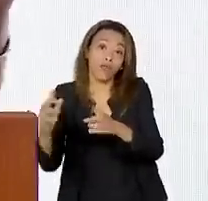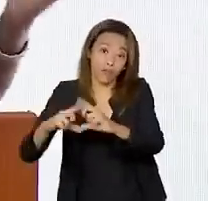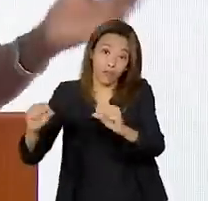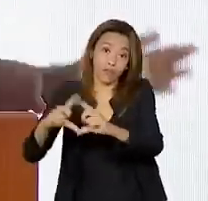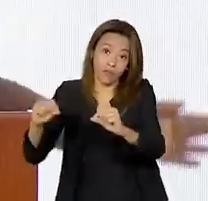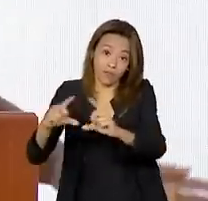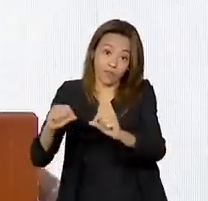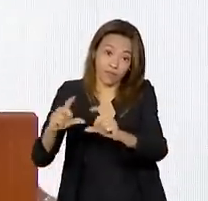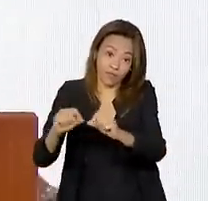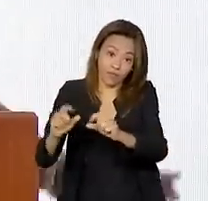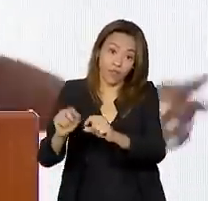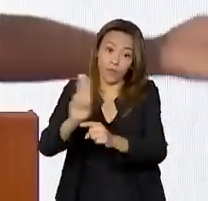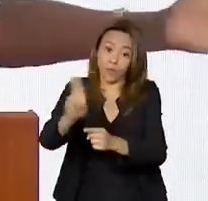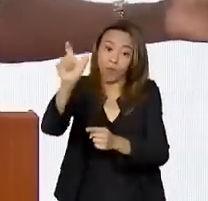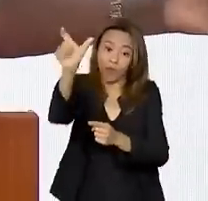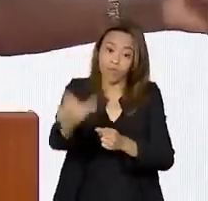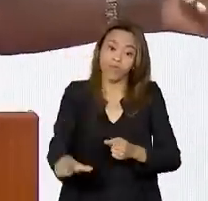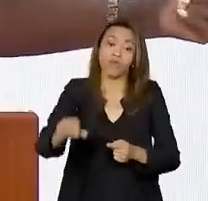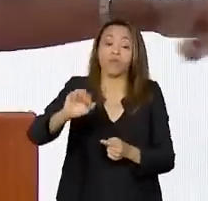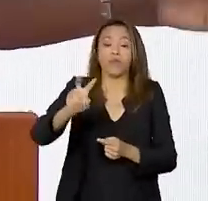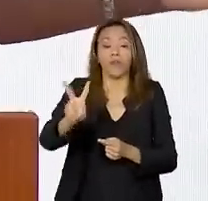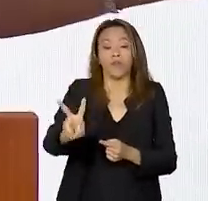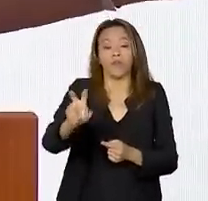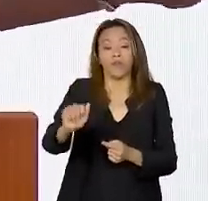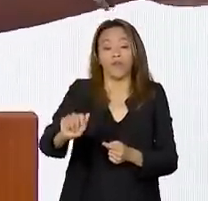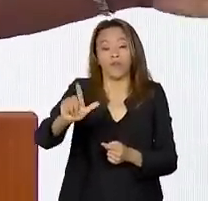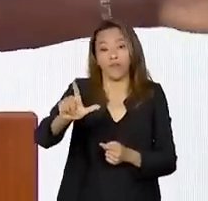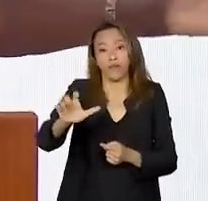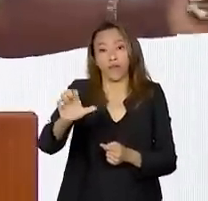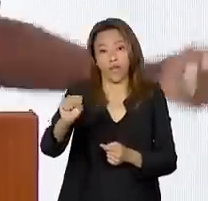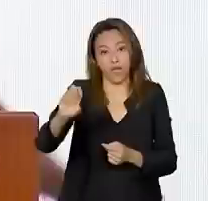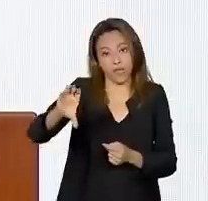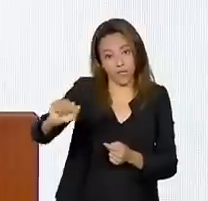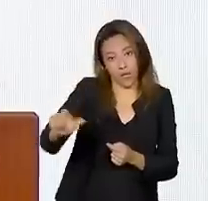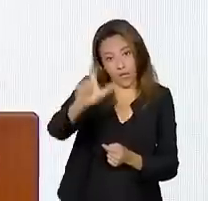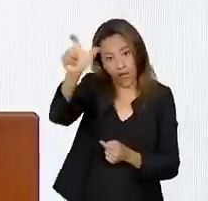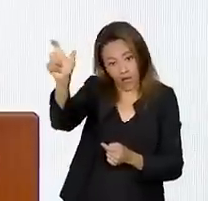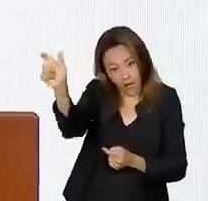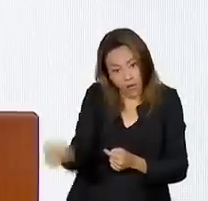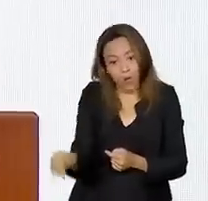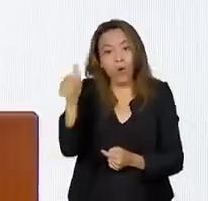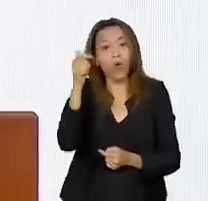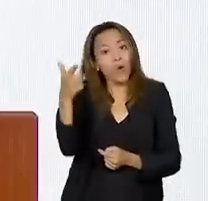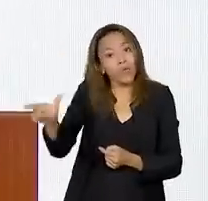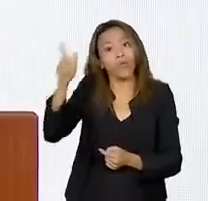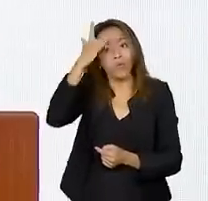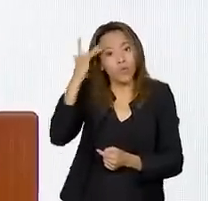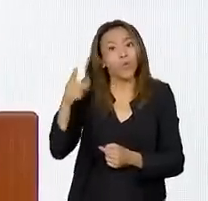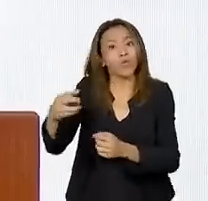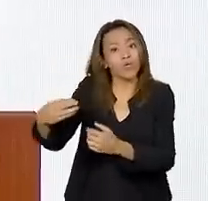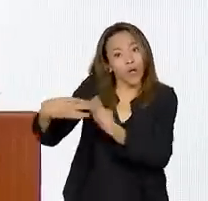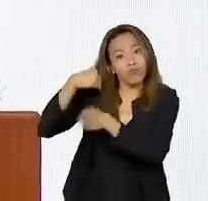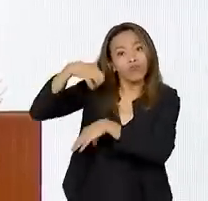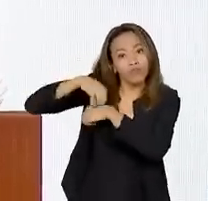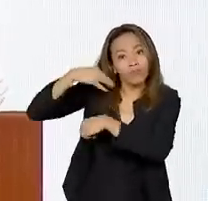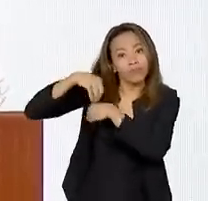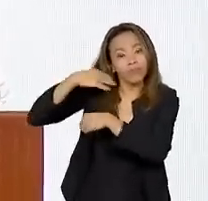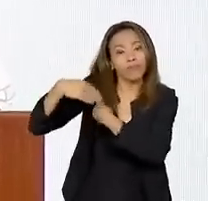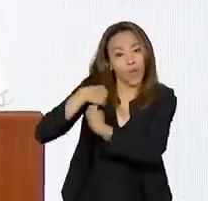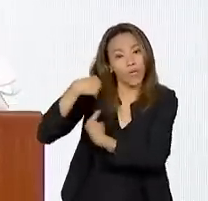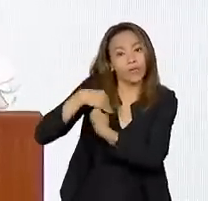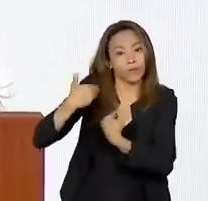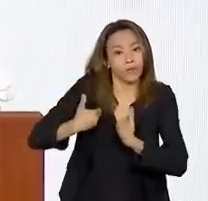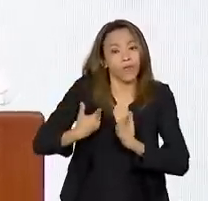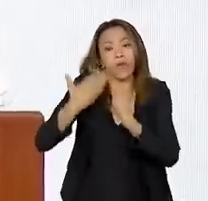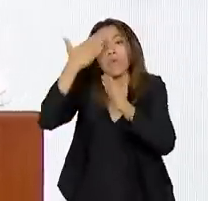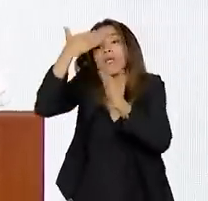Suami, Valesca e outras pessoas, Suami aí. Então, agradeço muito